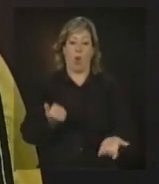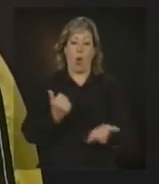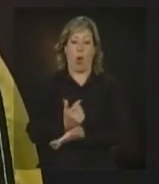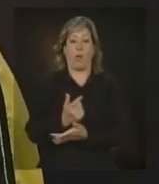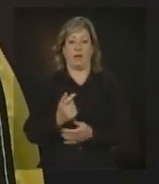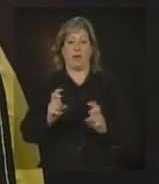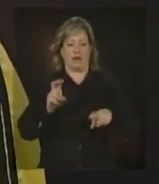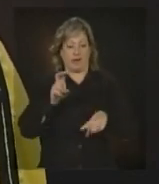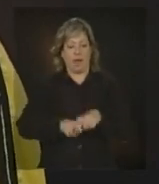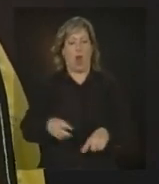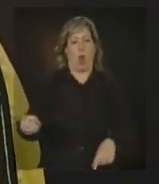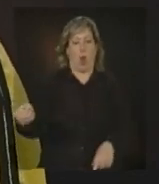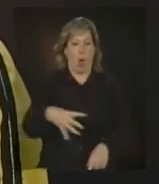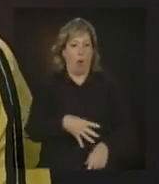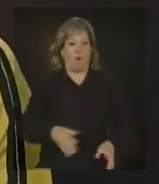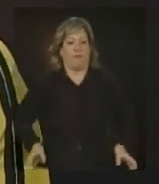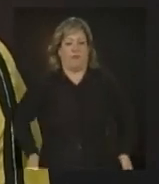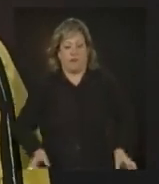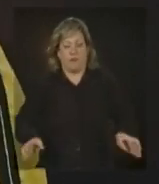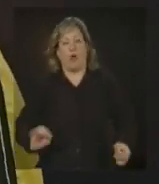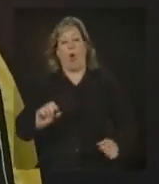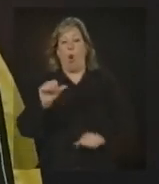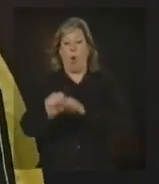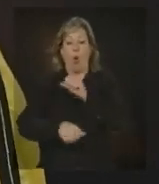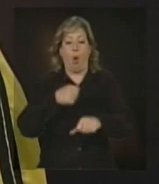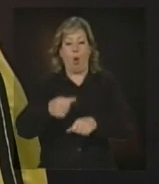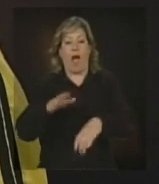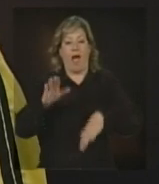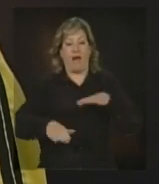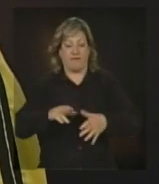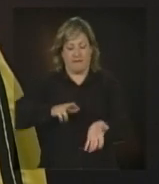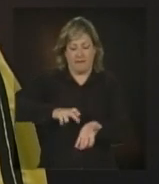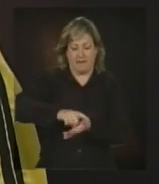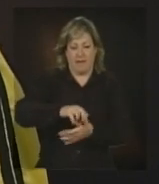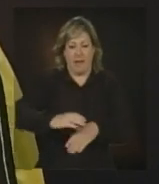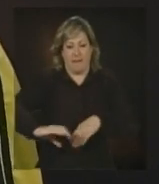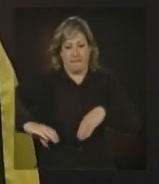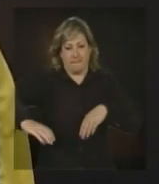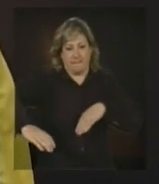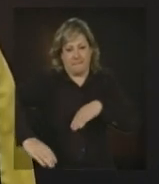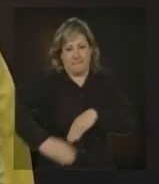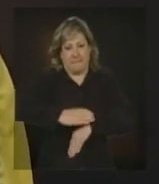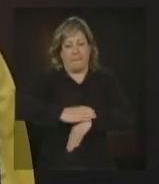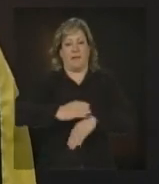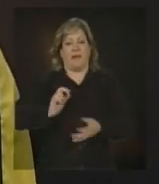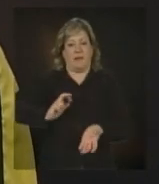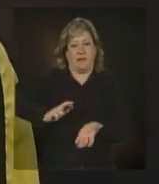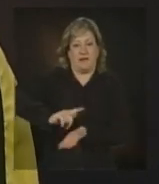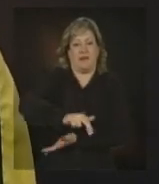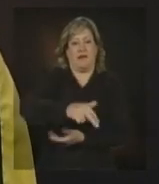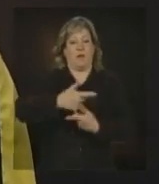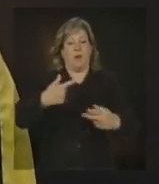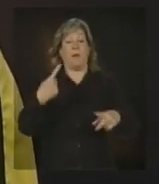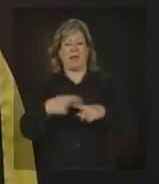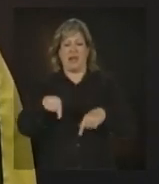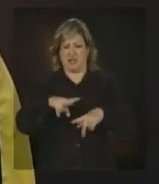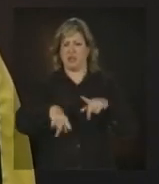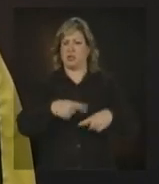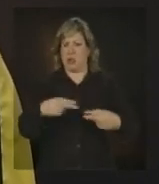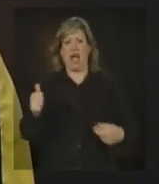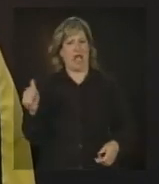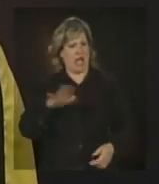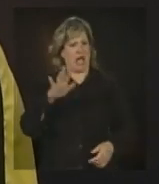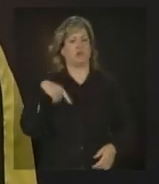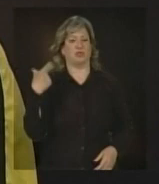comprar uma cadeira nova para ele, poder trocar uma prótese, que a gente sabe que o material para a pessoa com deficiência é muito caro, né?